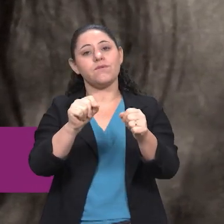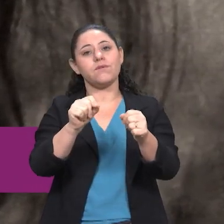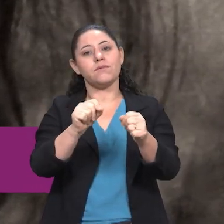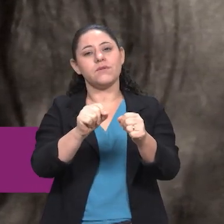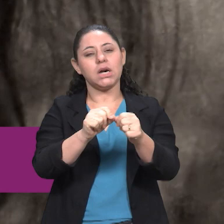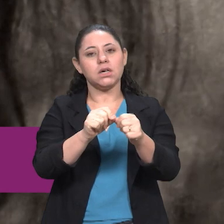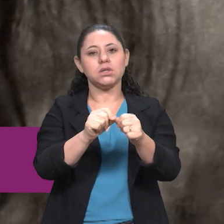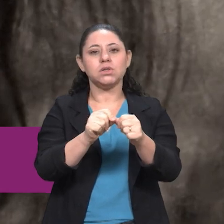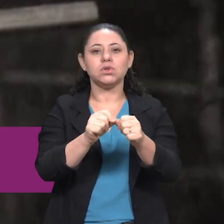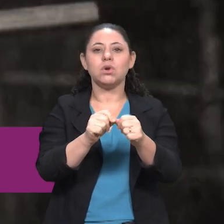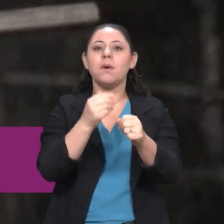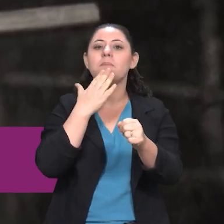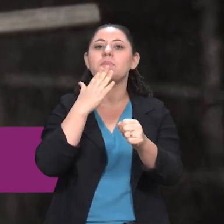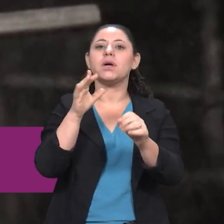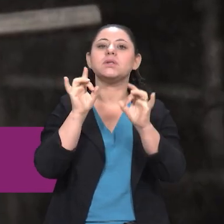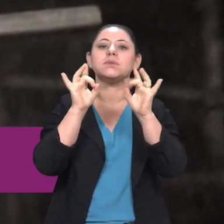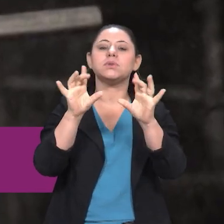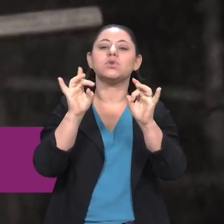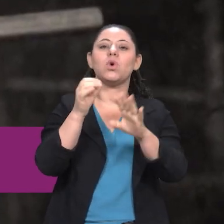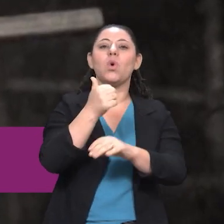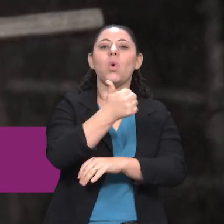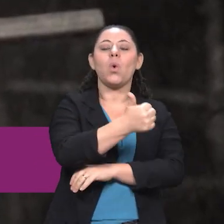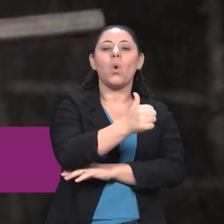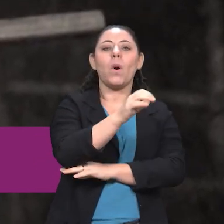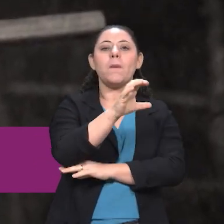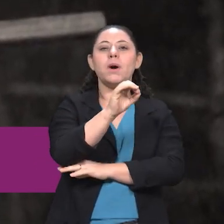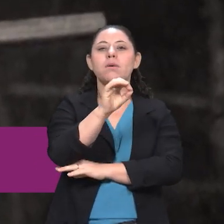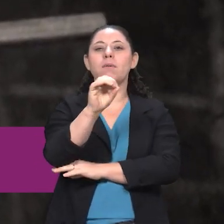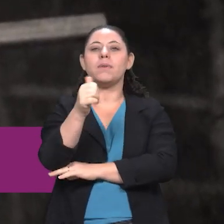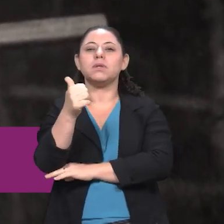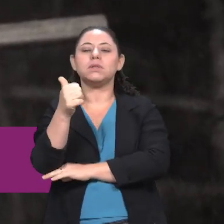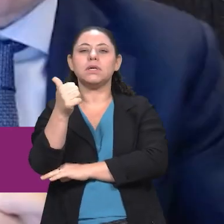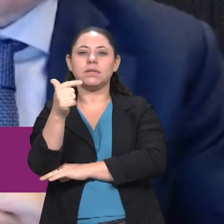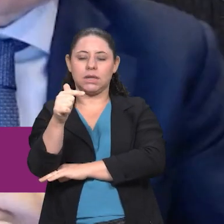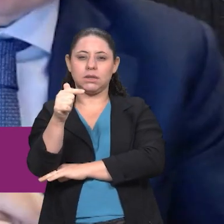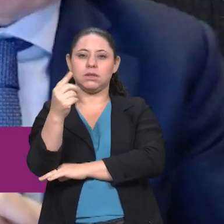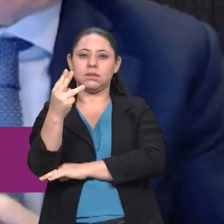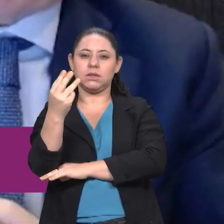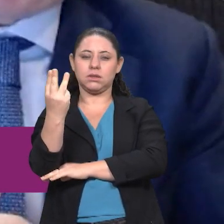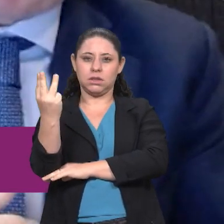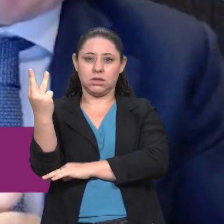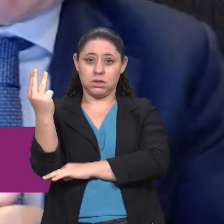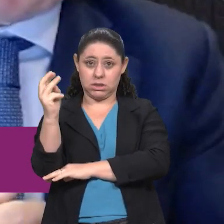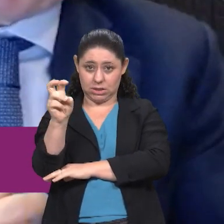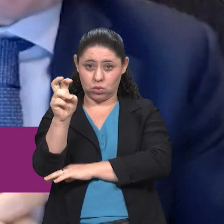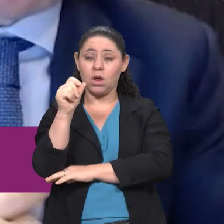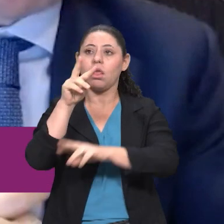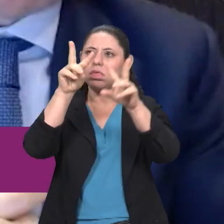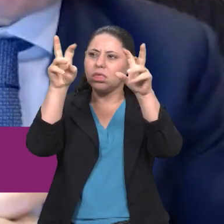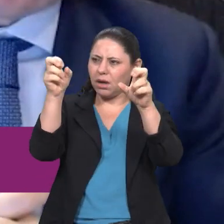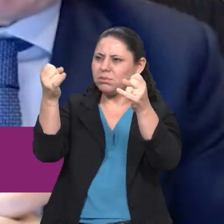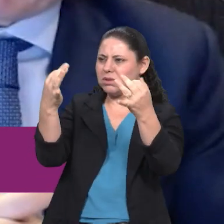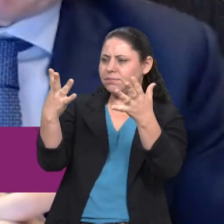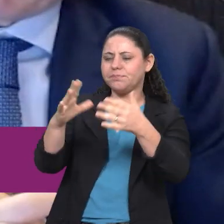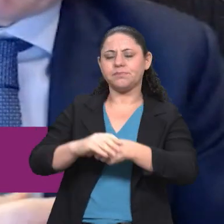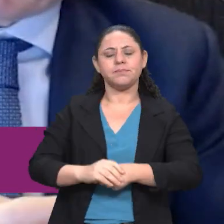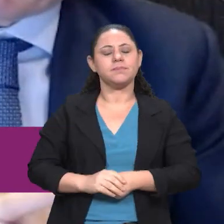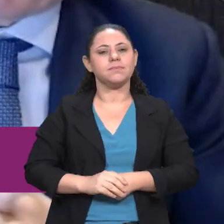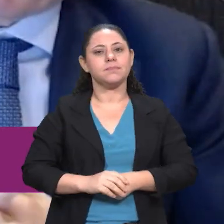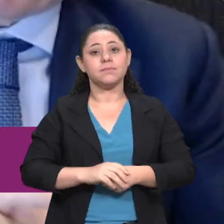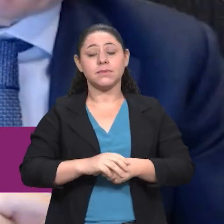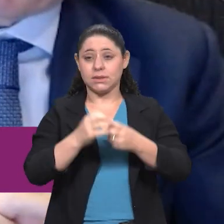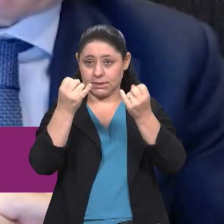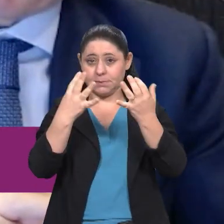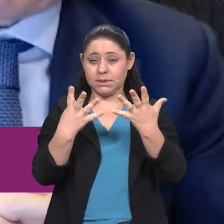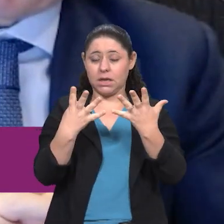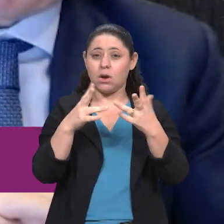no recurso extraordinário 1.017.365. Certo, e é justamente nesse tema que eu gostaria de entrar com o